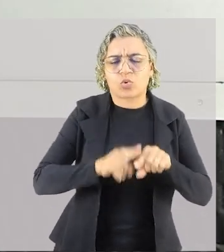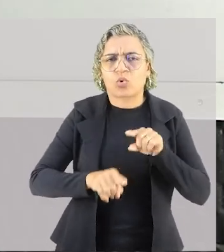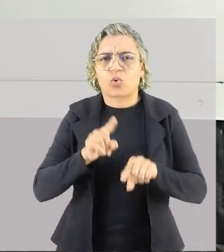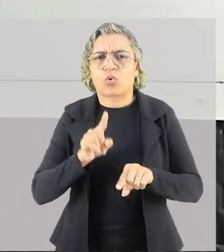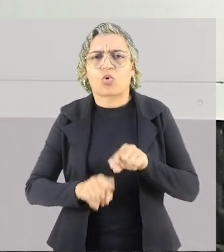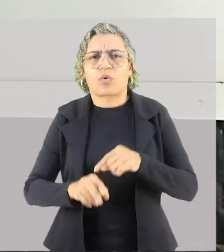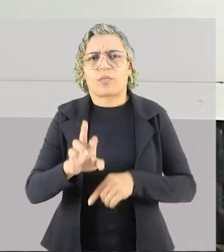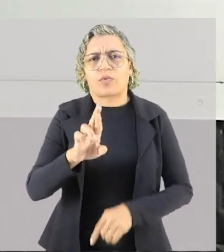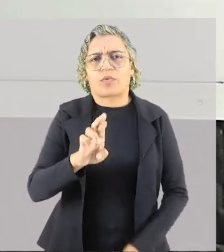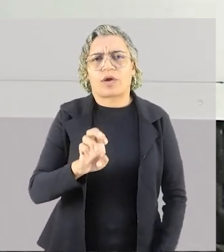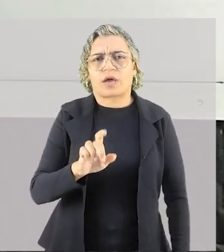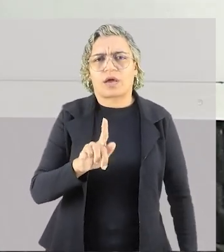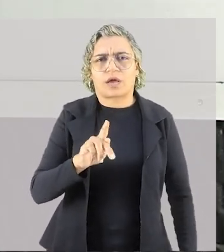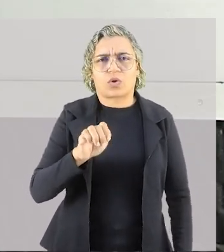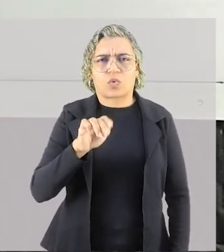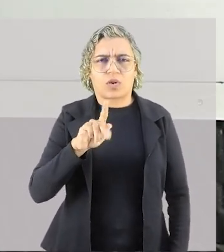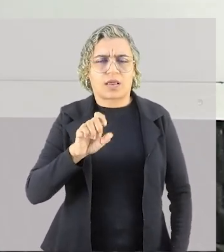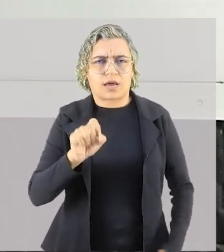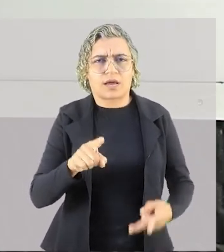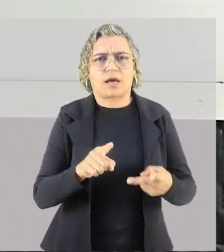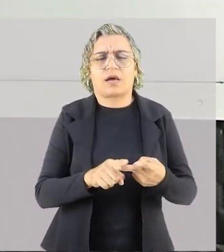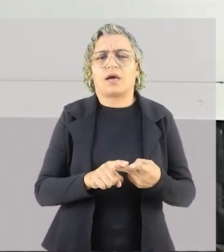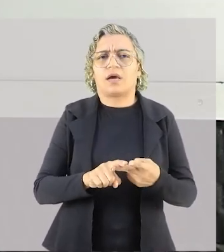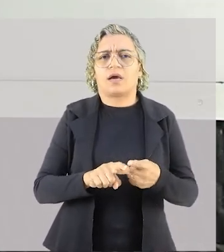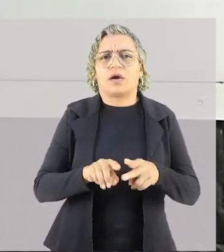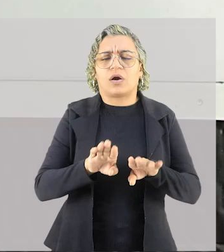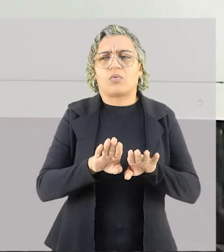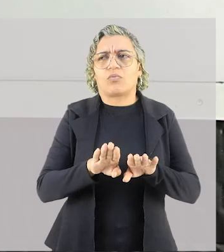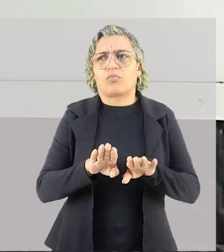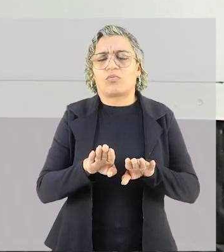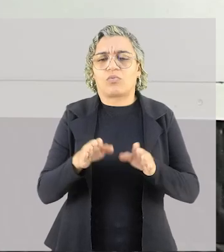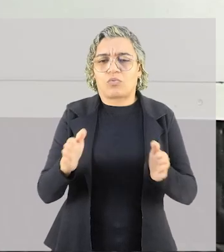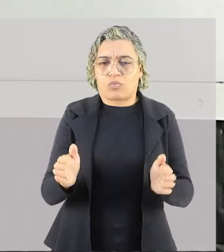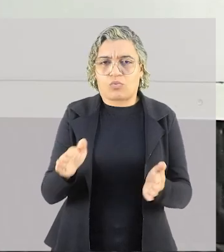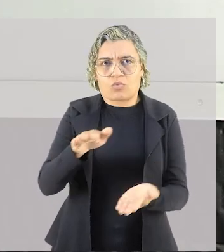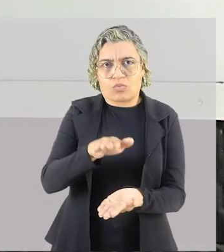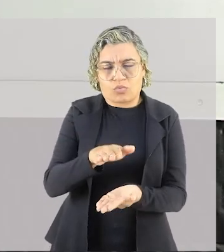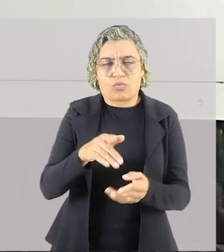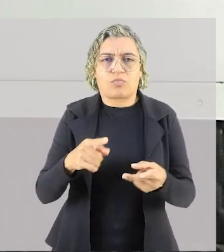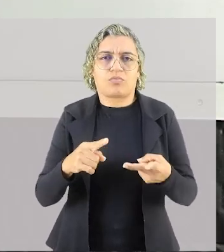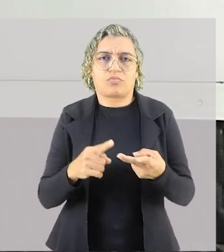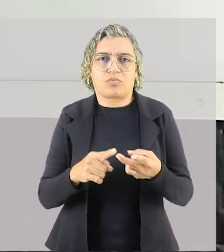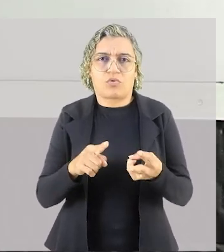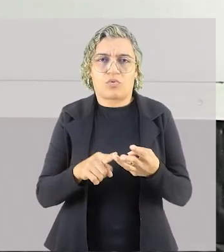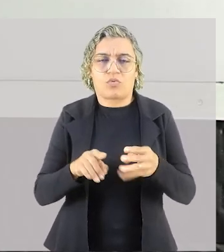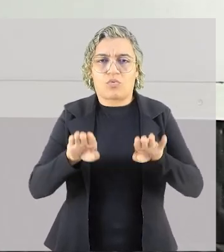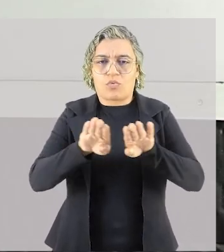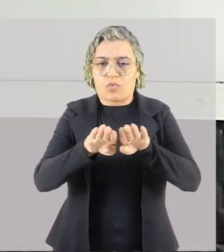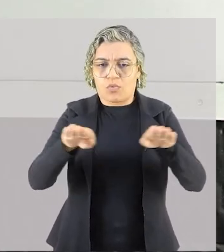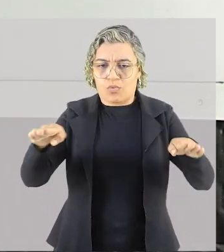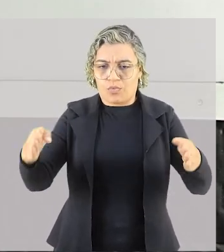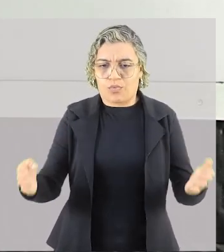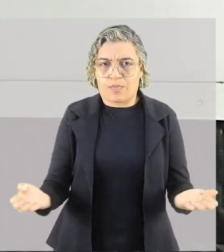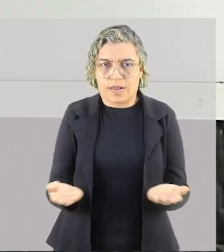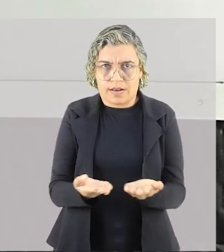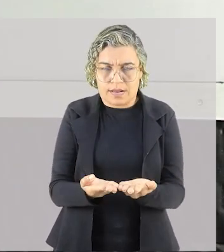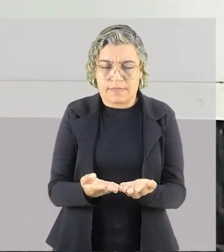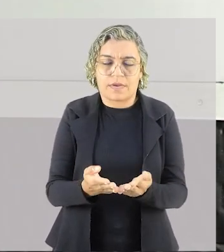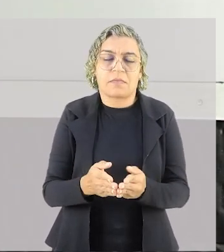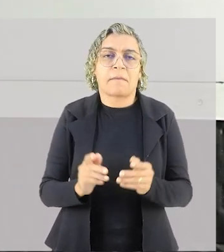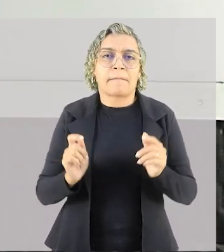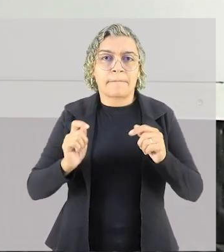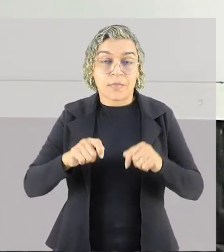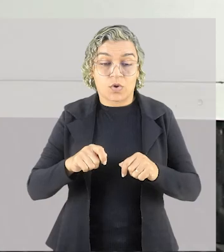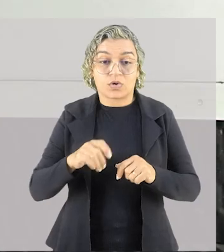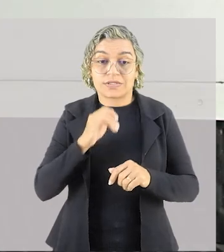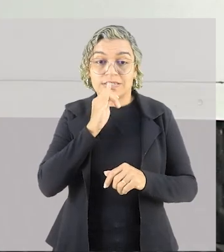um cubo, um paralelepípedo, um corpo que você não consegue identificar, você pode mergulhar esse corpo